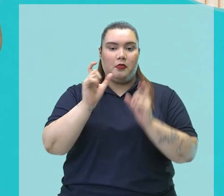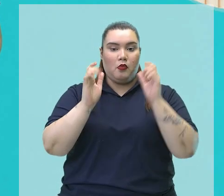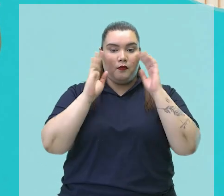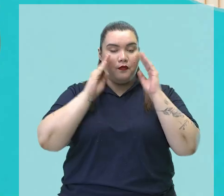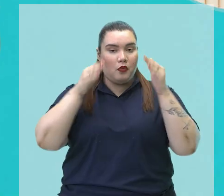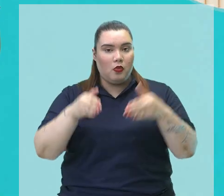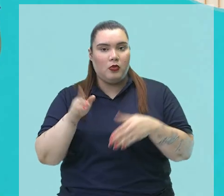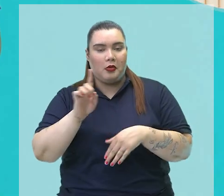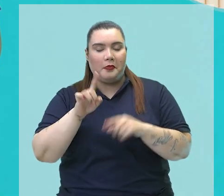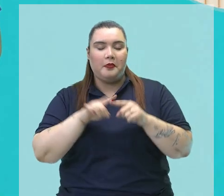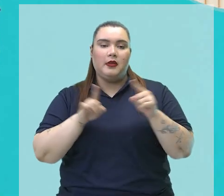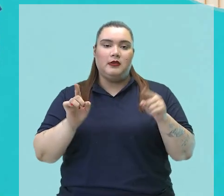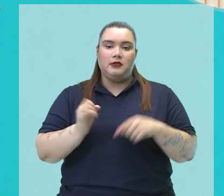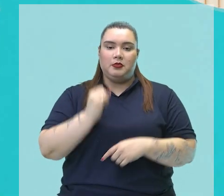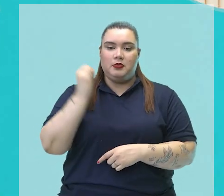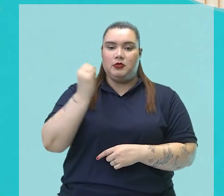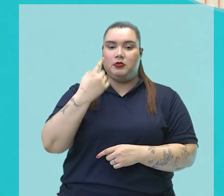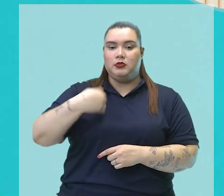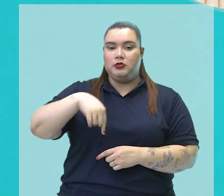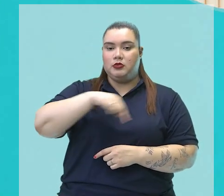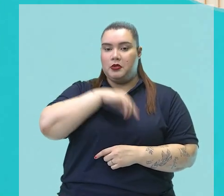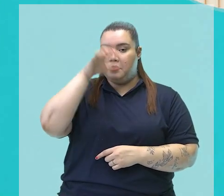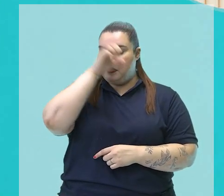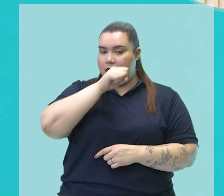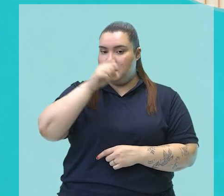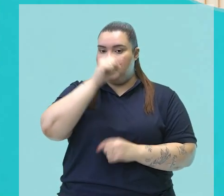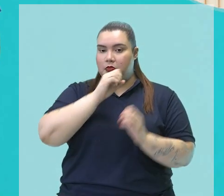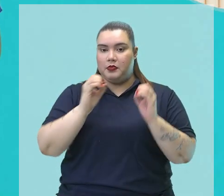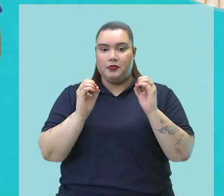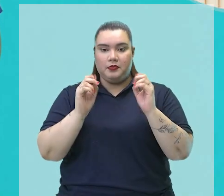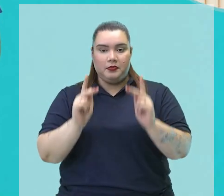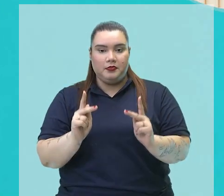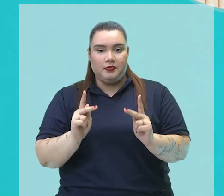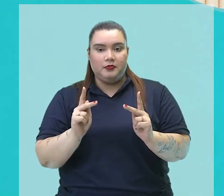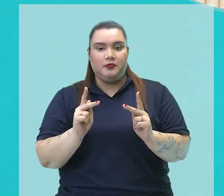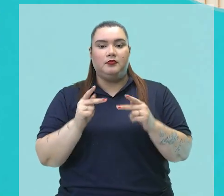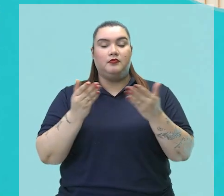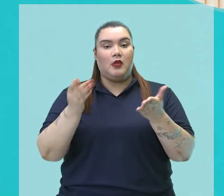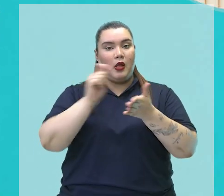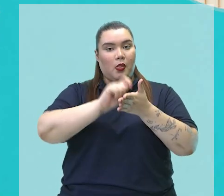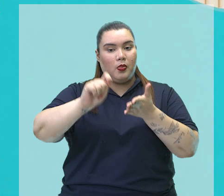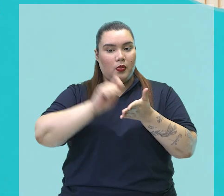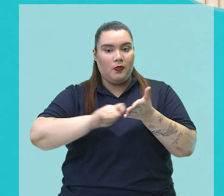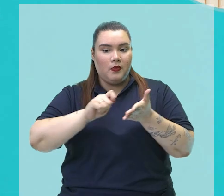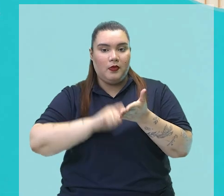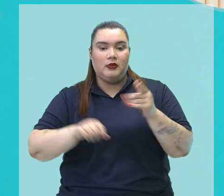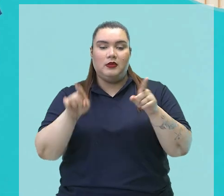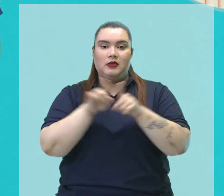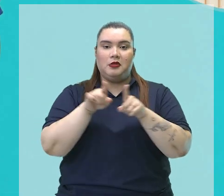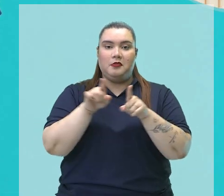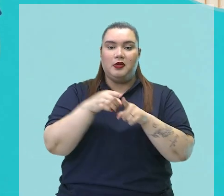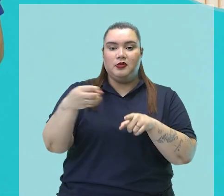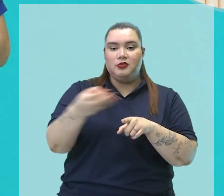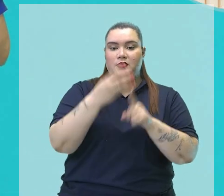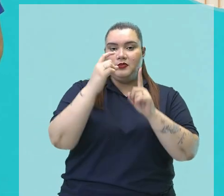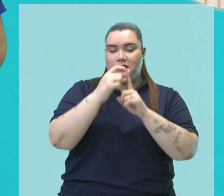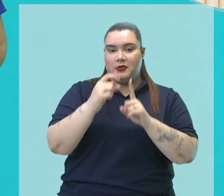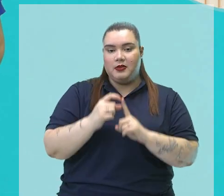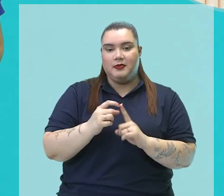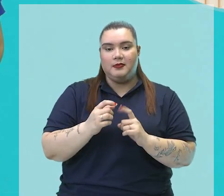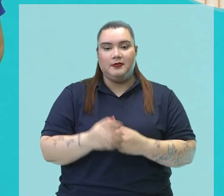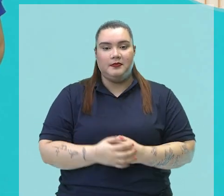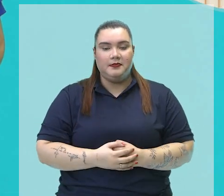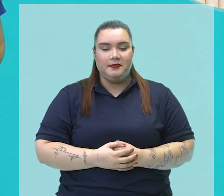foco principal, mas ela é importante para a gente aprender a falar, tá bom? Para além disso, anotem as palavrinhas novas para ampliar o vocabulário de